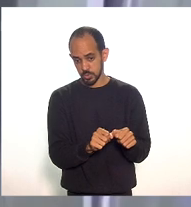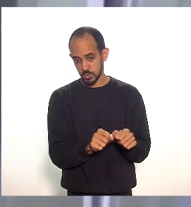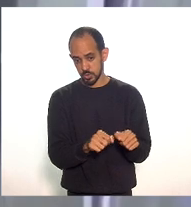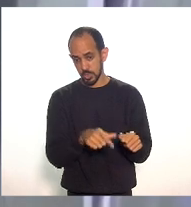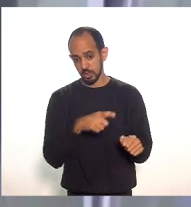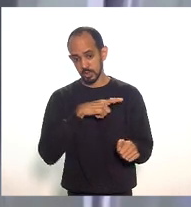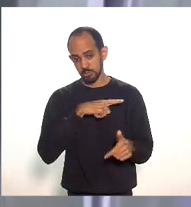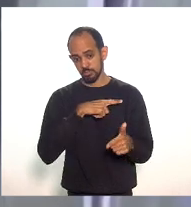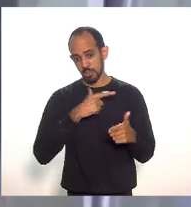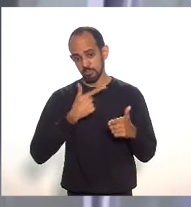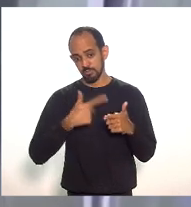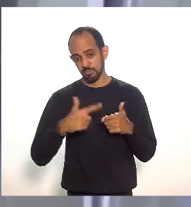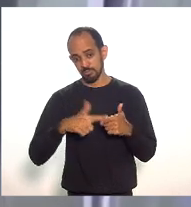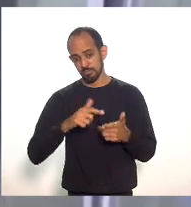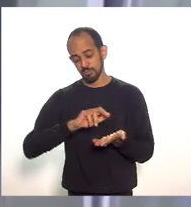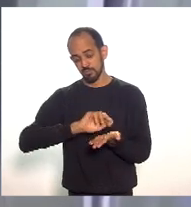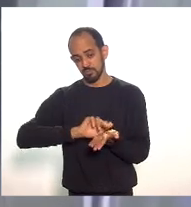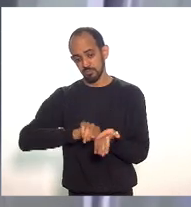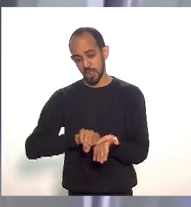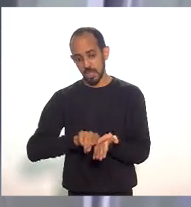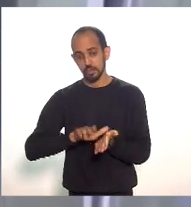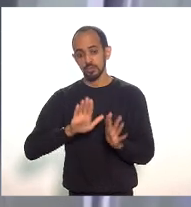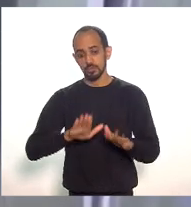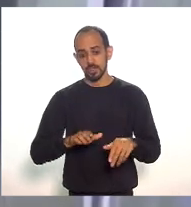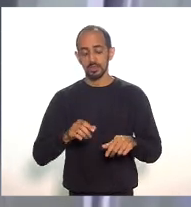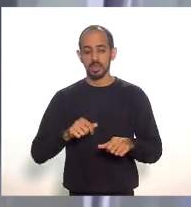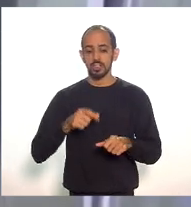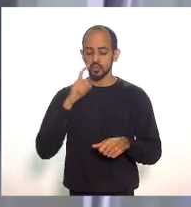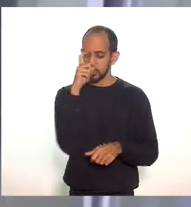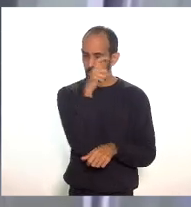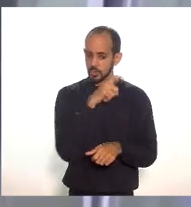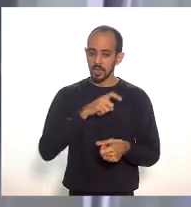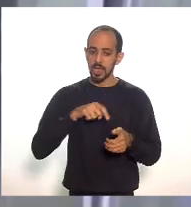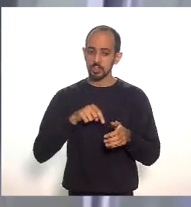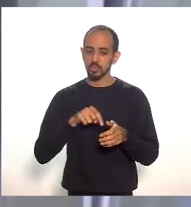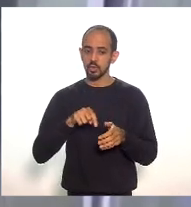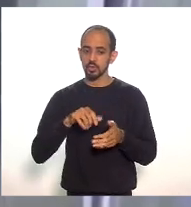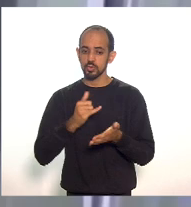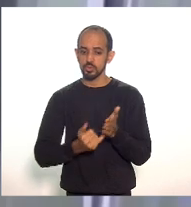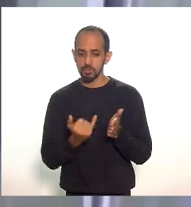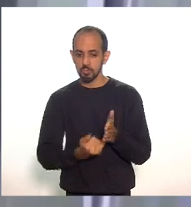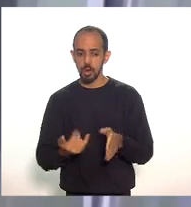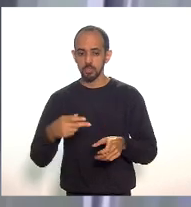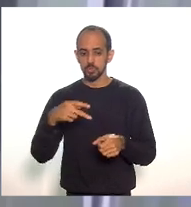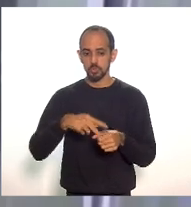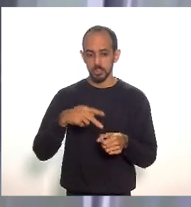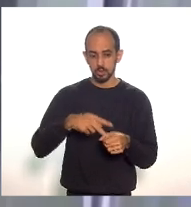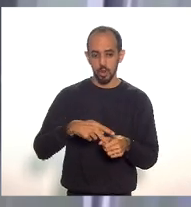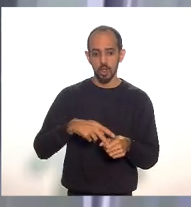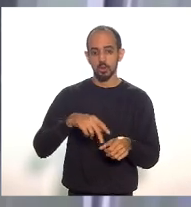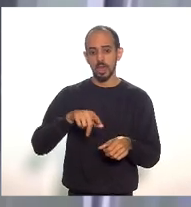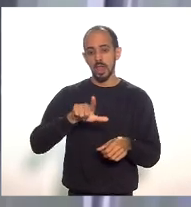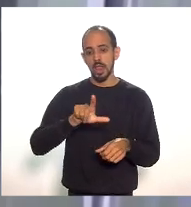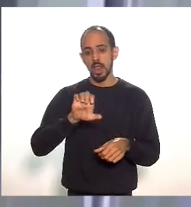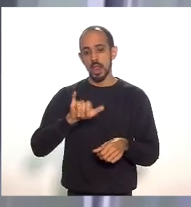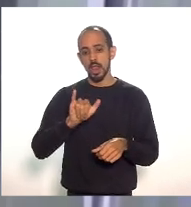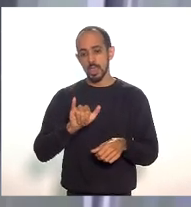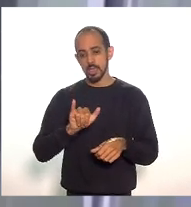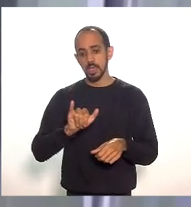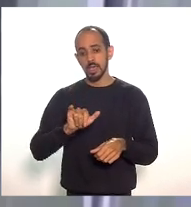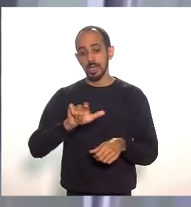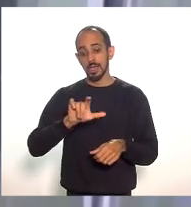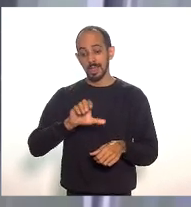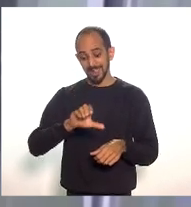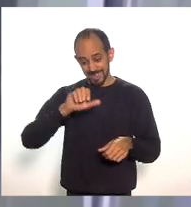problemas né a dificuldade relacionadas a tributação do petróleo a lei kandir na mais além disso nós